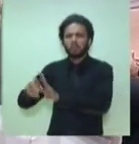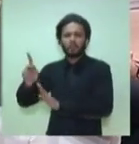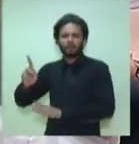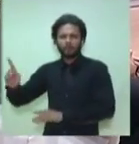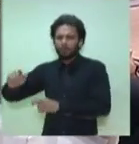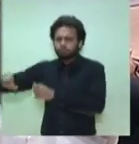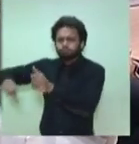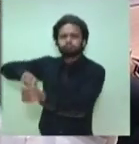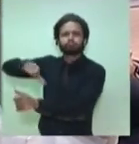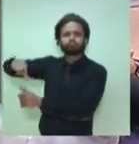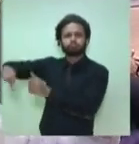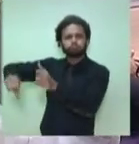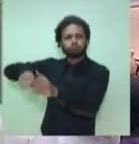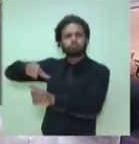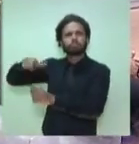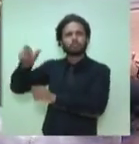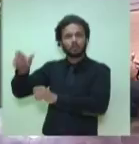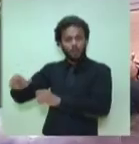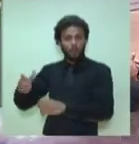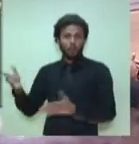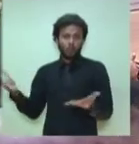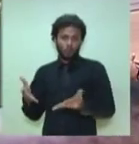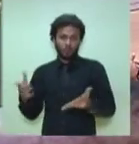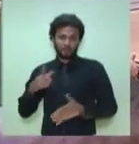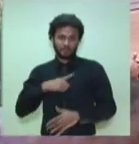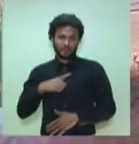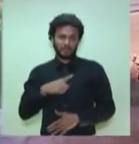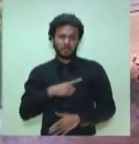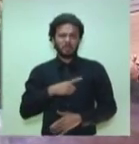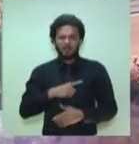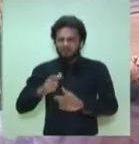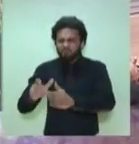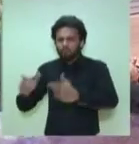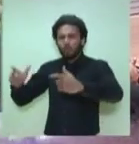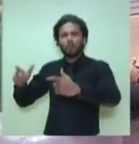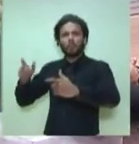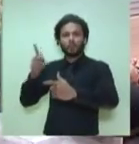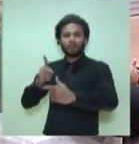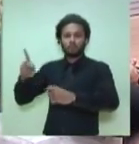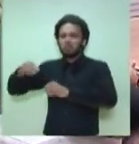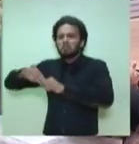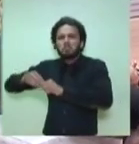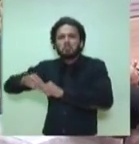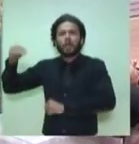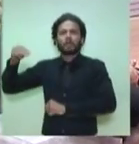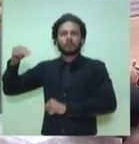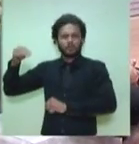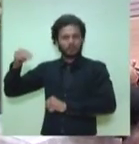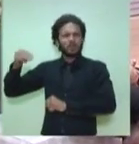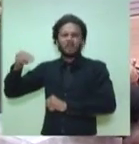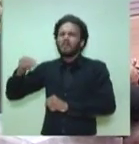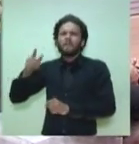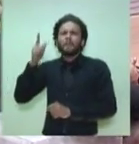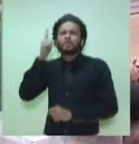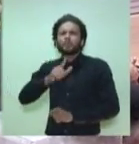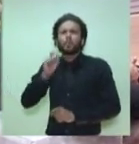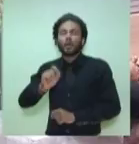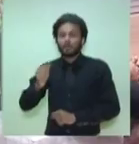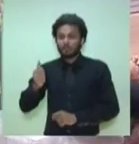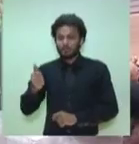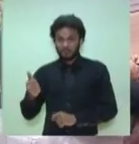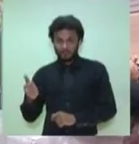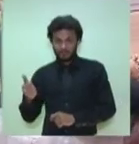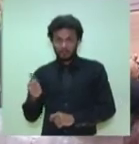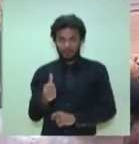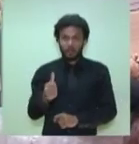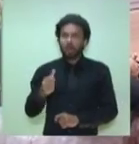reciclagem. Nós temos hoje dezenas, centenas e centenas de professores fazendo mestrado para nós chegarmos do 11º para